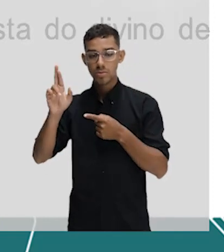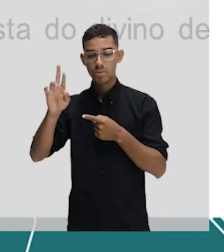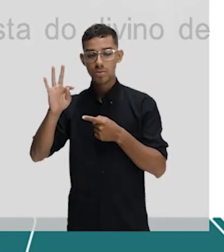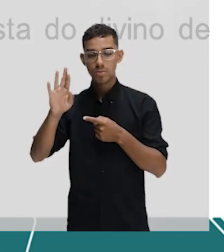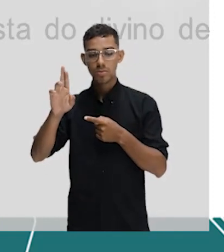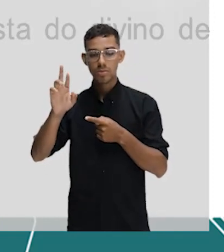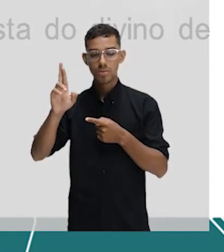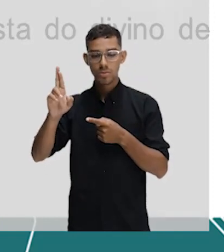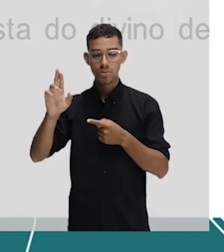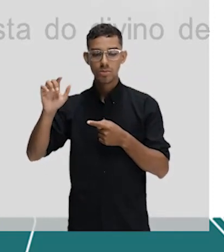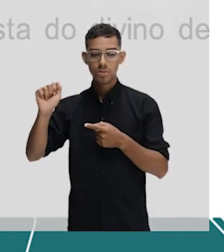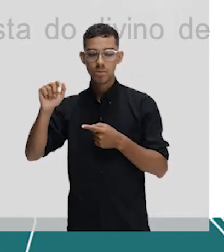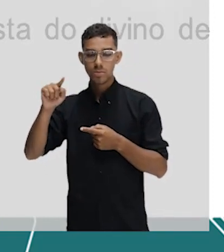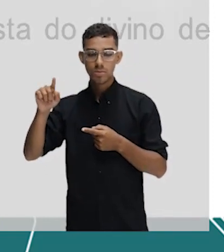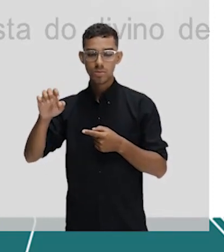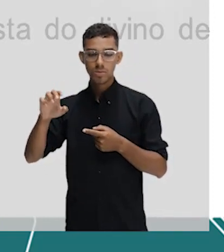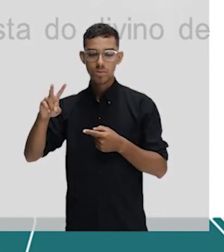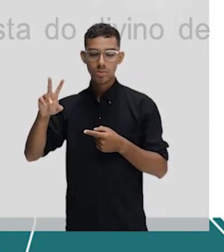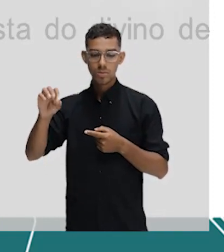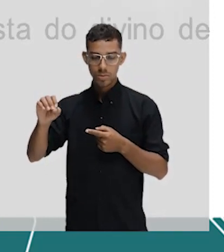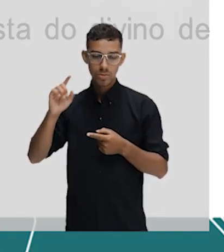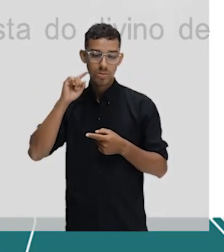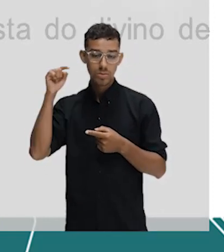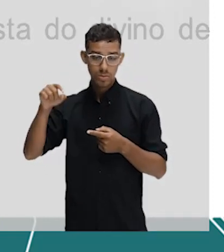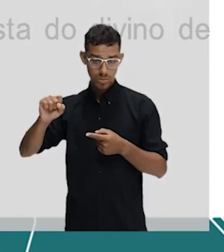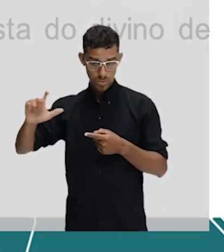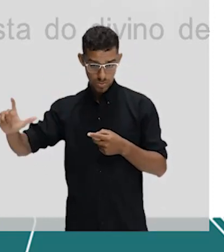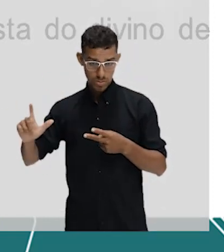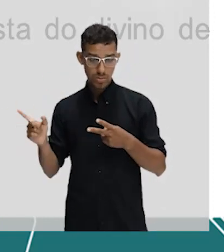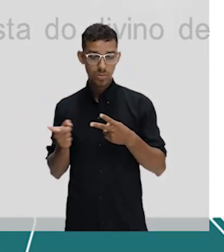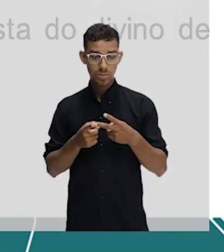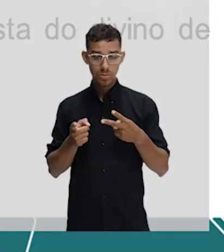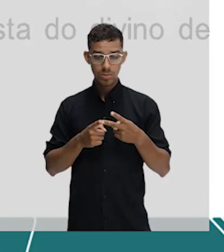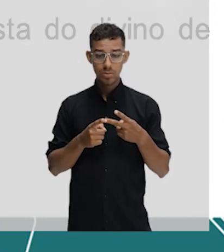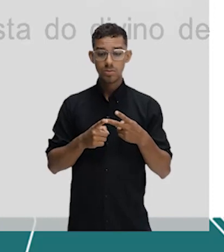Casa do Mordamo Régio em Alcântara. O Teatro Arthur Azevedo é em São Luís. A